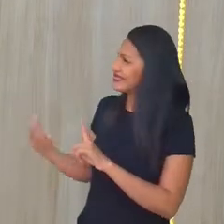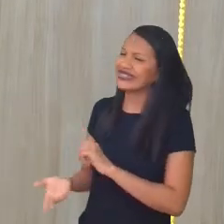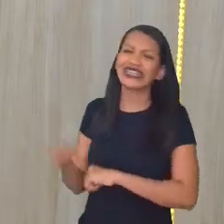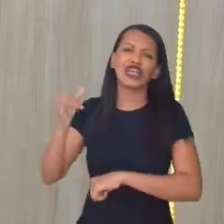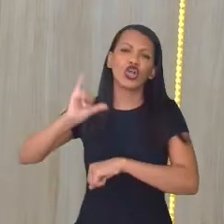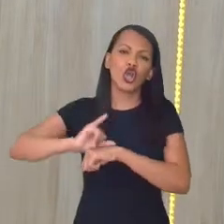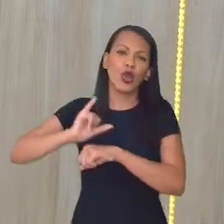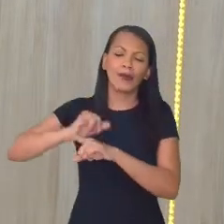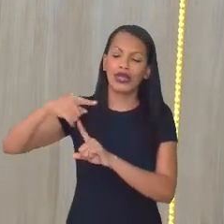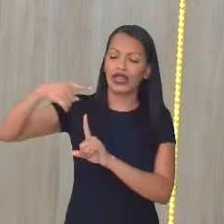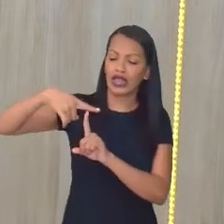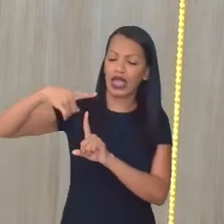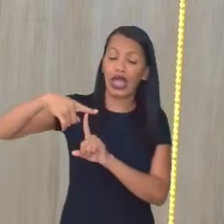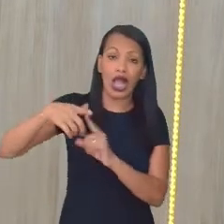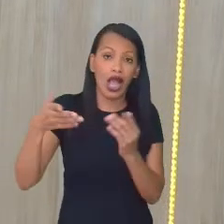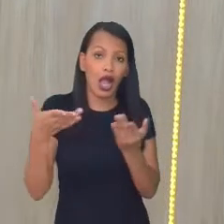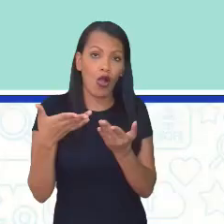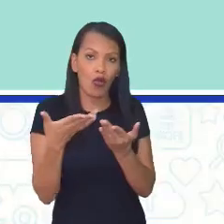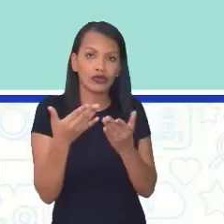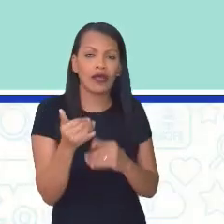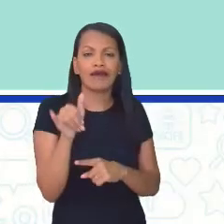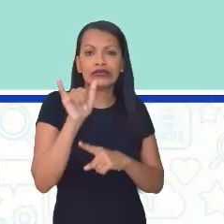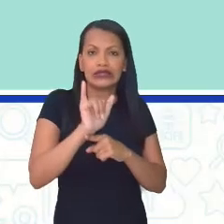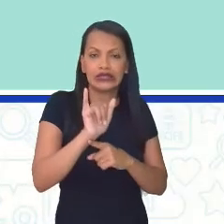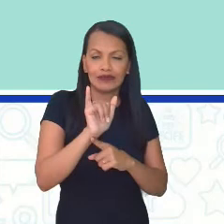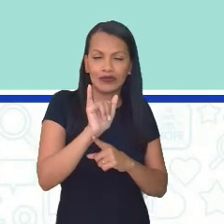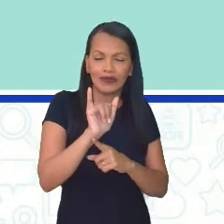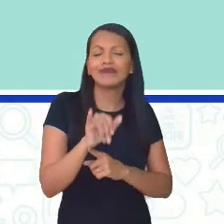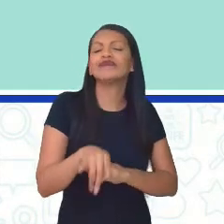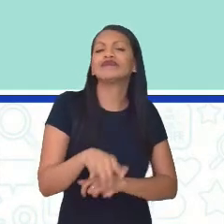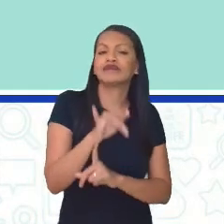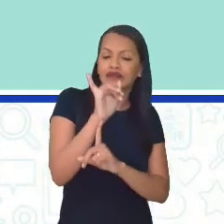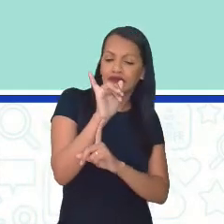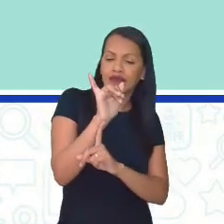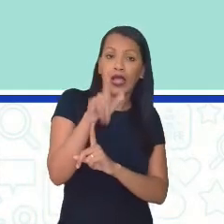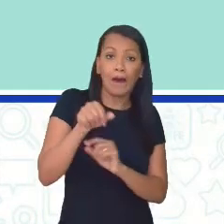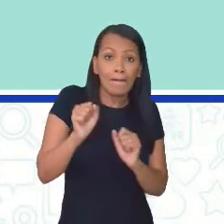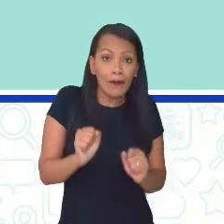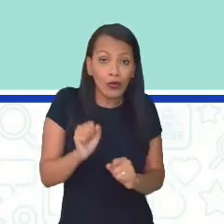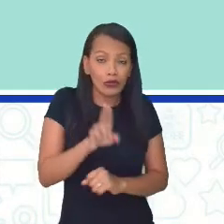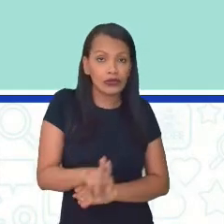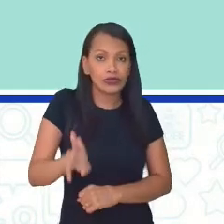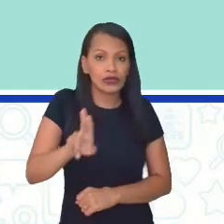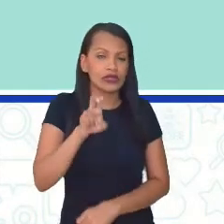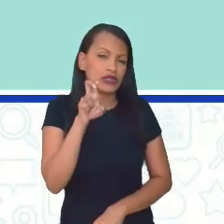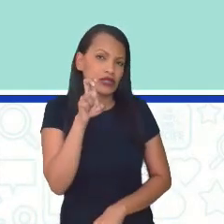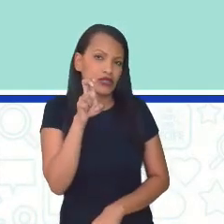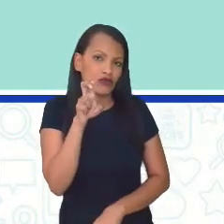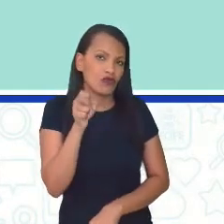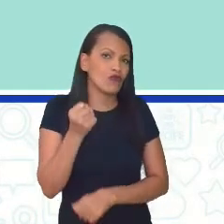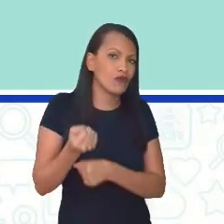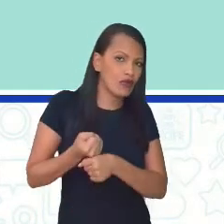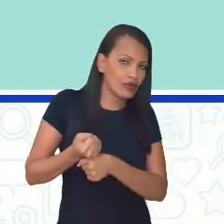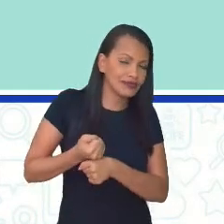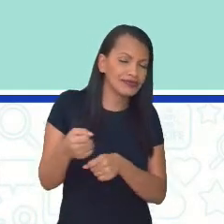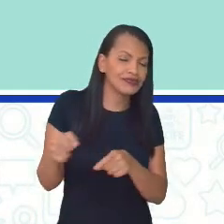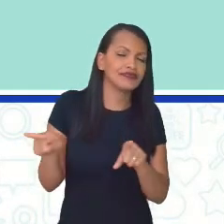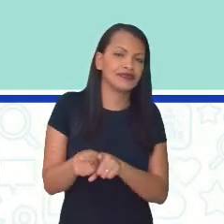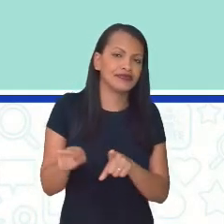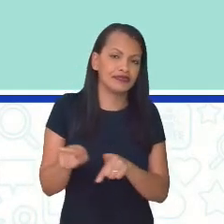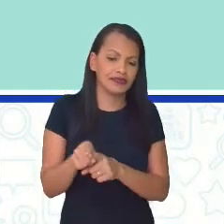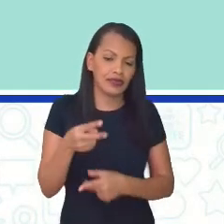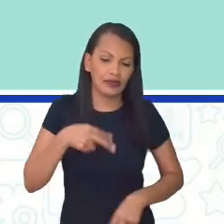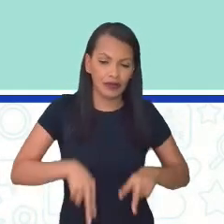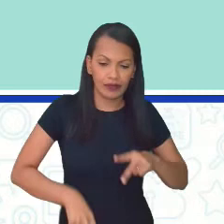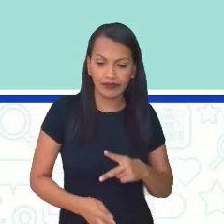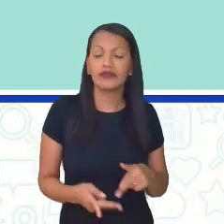cobre, e ele pode ser usado por 5 anos, assim como o hormonal, né? E também ele não resulta